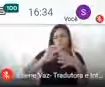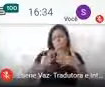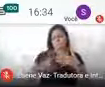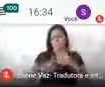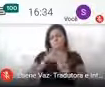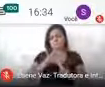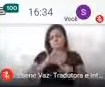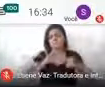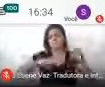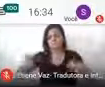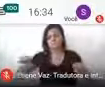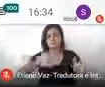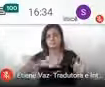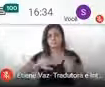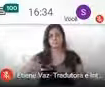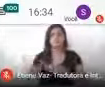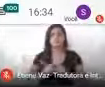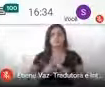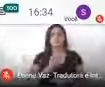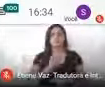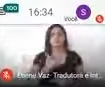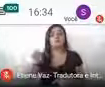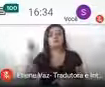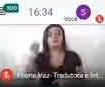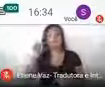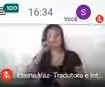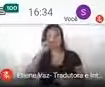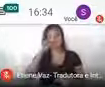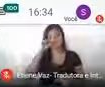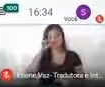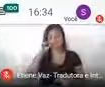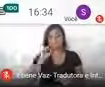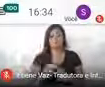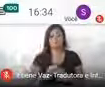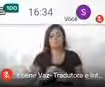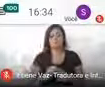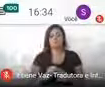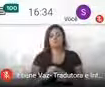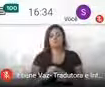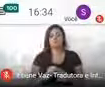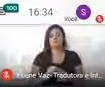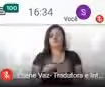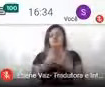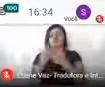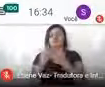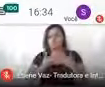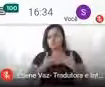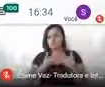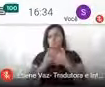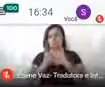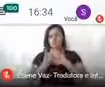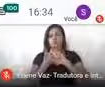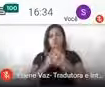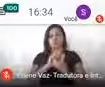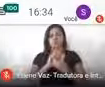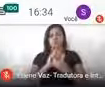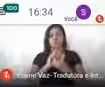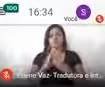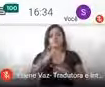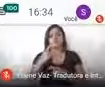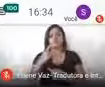essas duas abordagens anteriores para mostrar qual é a sua abordagem, a abordagem que ele propôs.